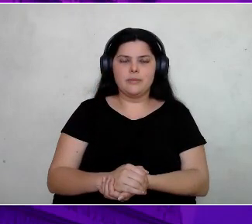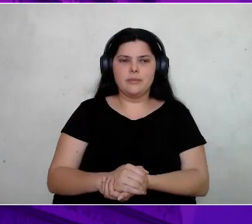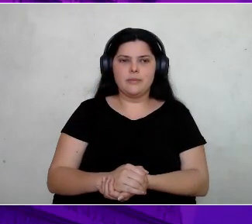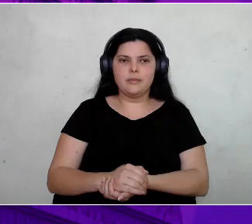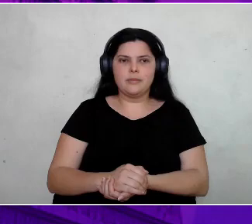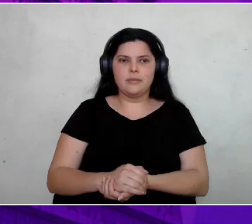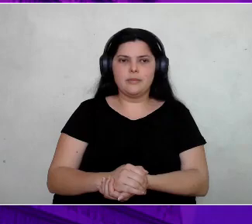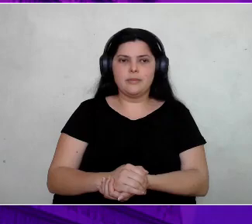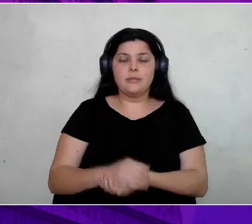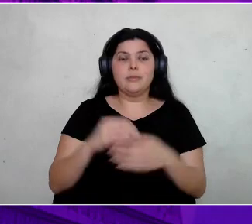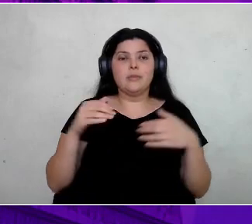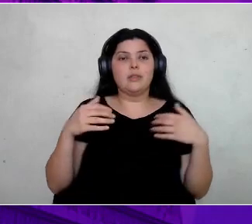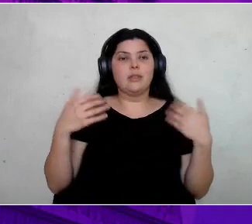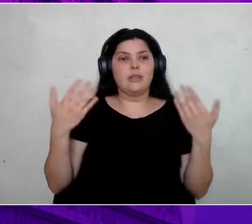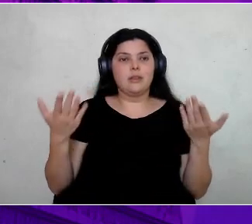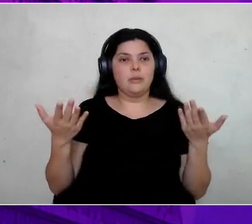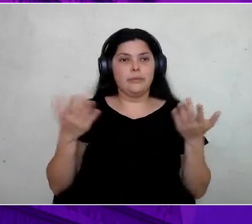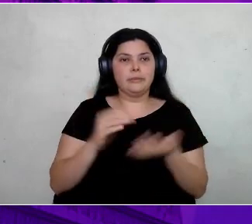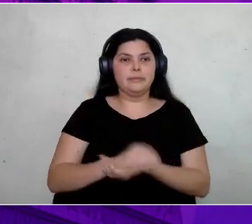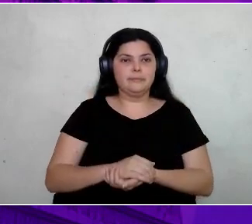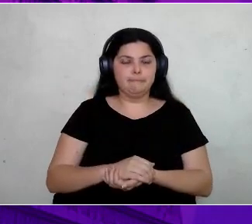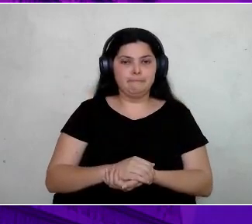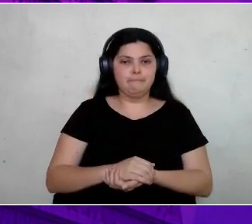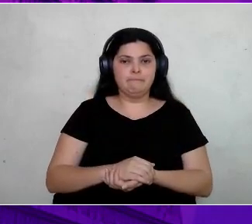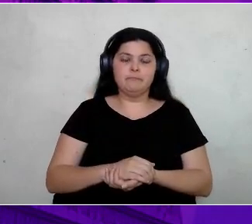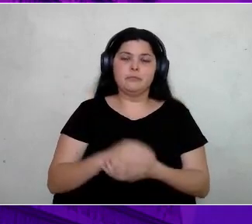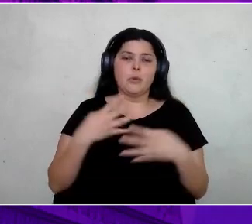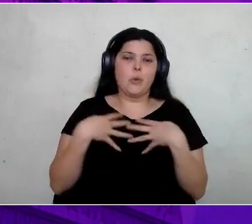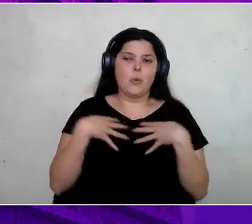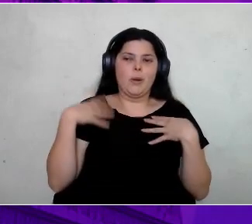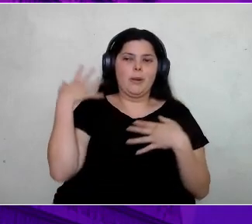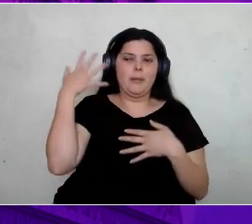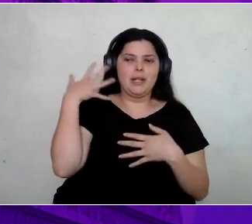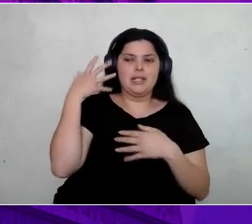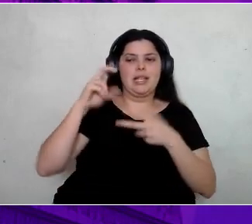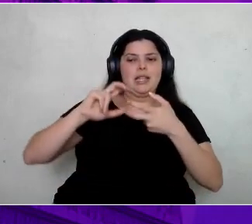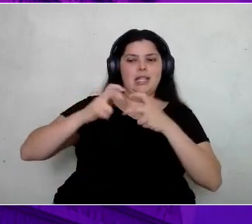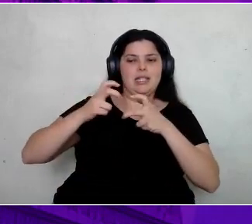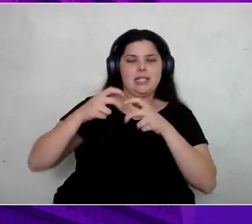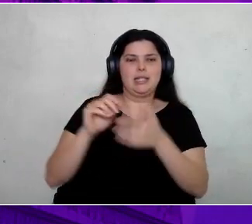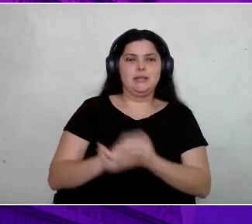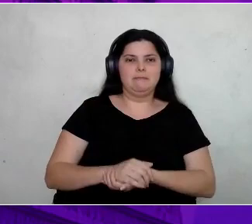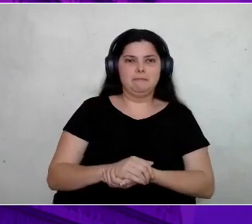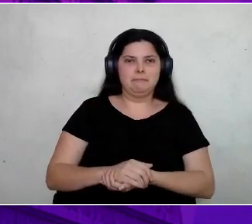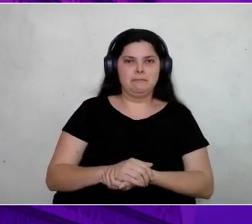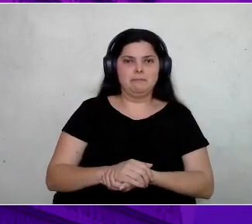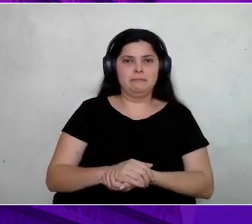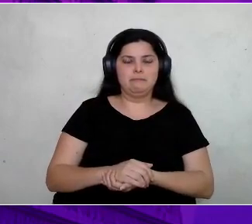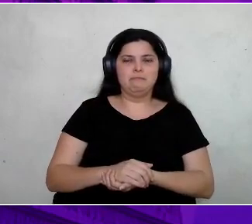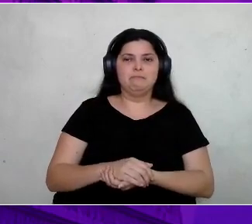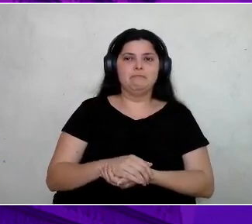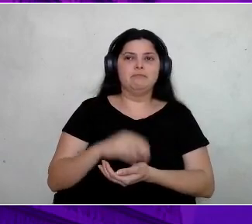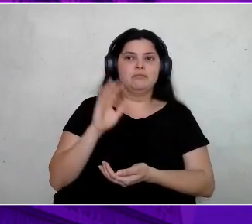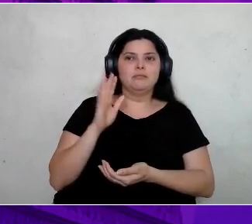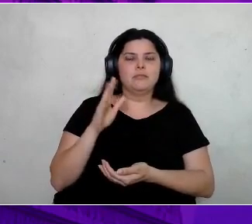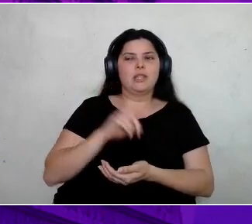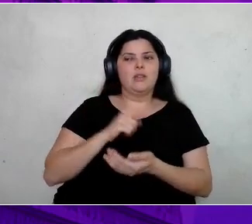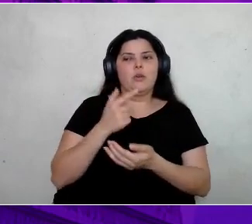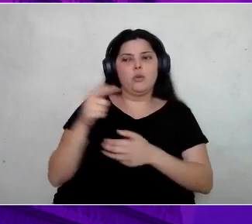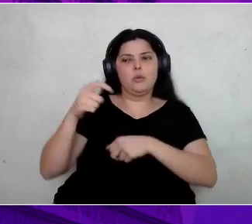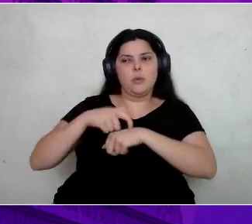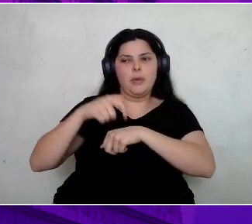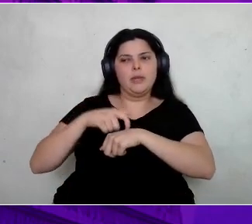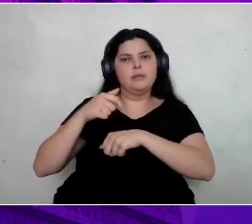Bom, sempre é uma honra palestrar no TDC. Já passei algumas vezes, até perdi a conta